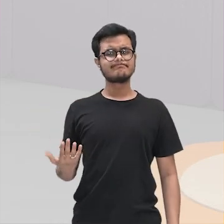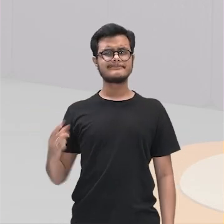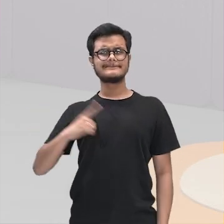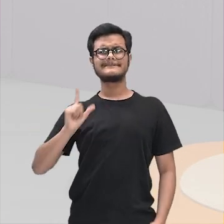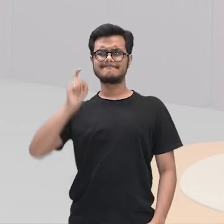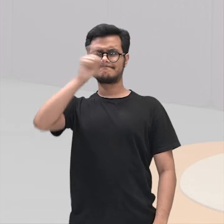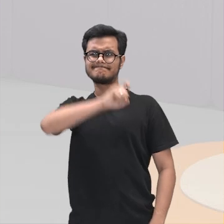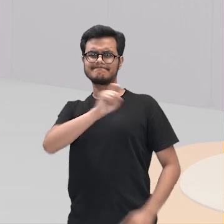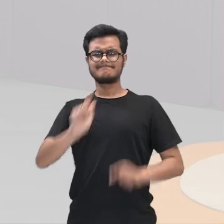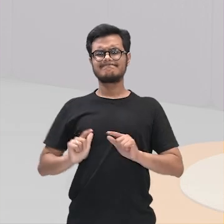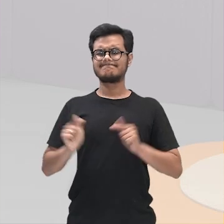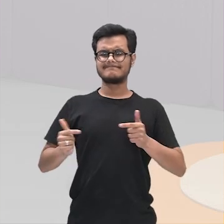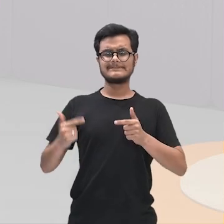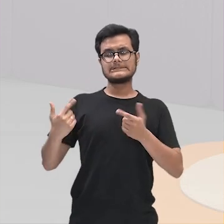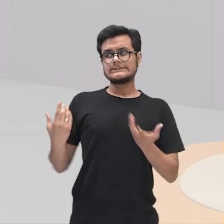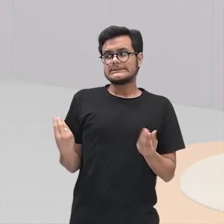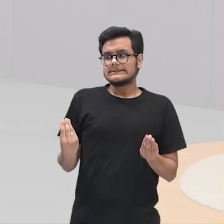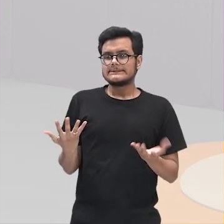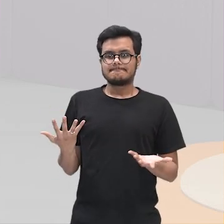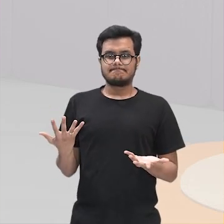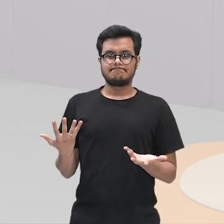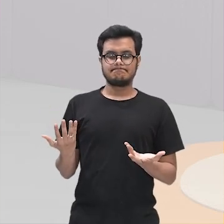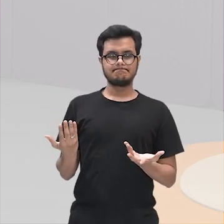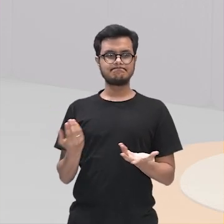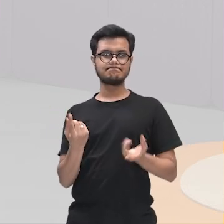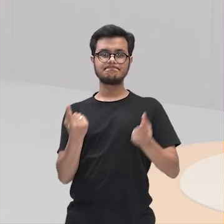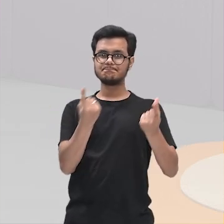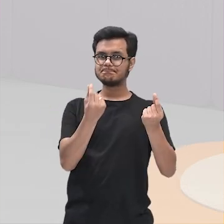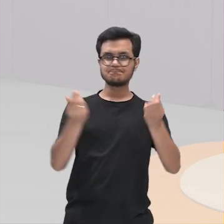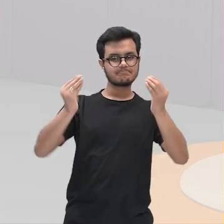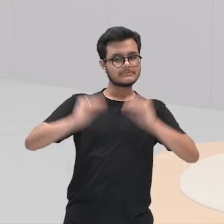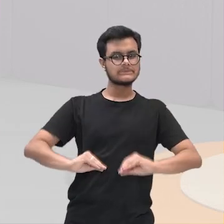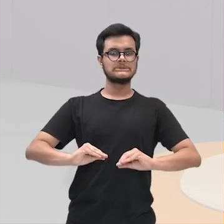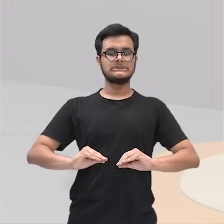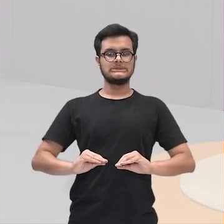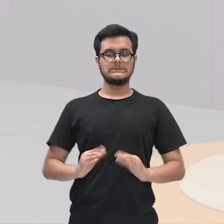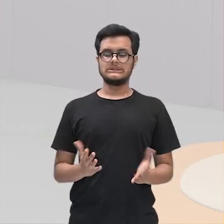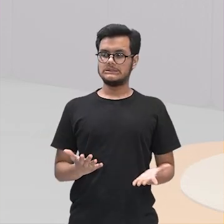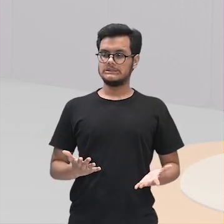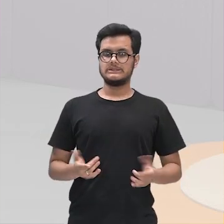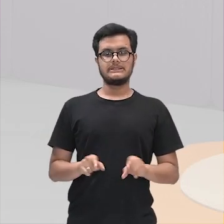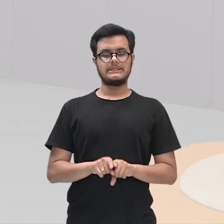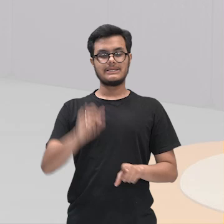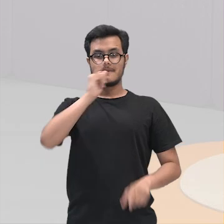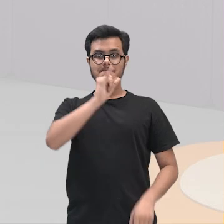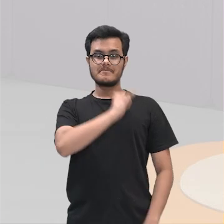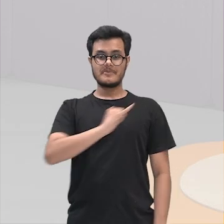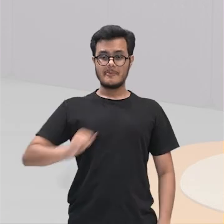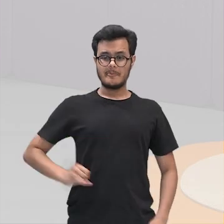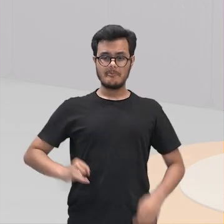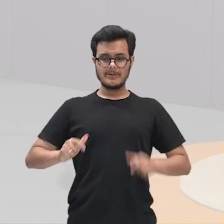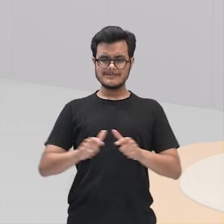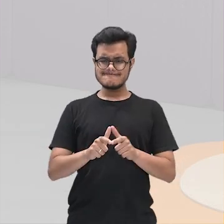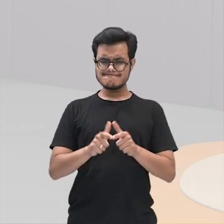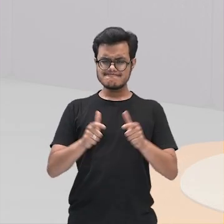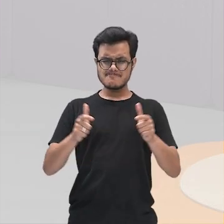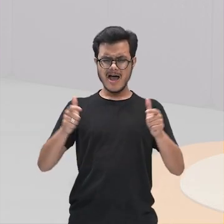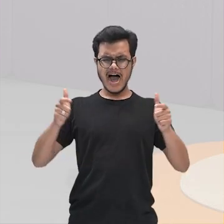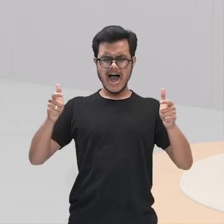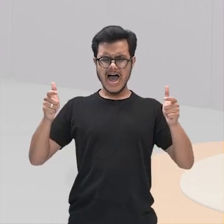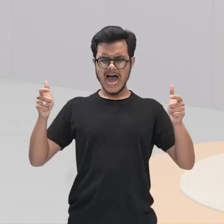desafios e pressões financeiras. A expansão territorial resultou em um império estendido,